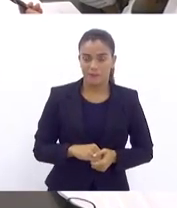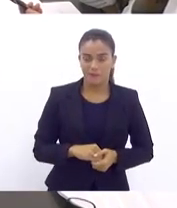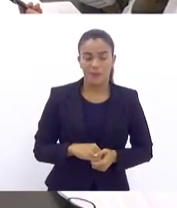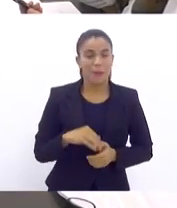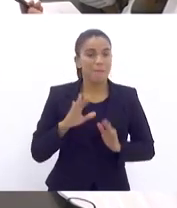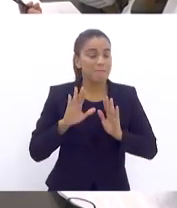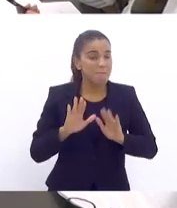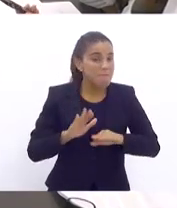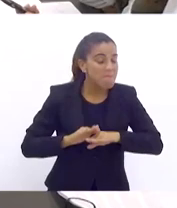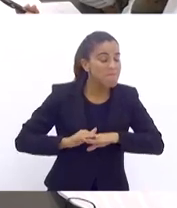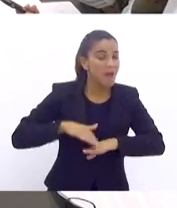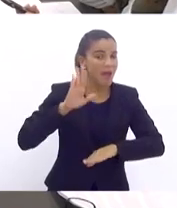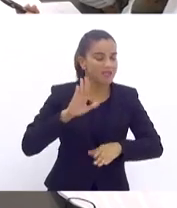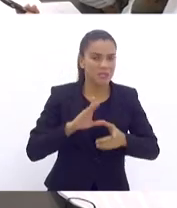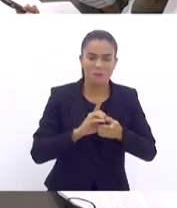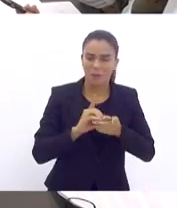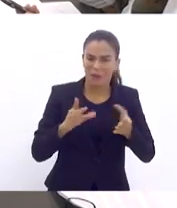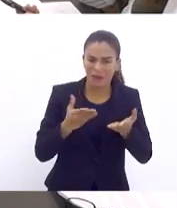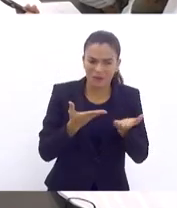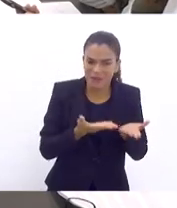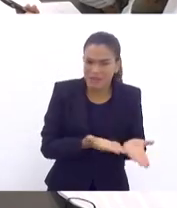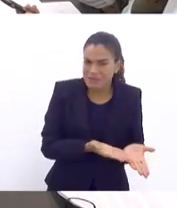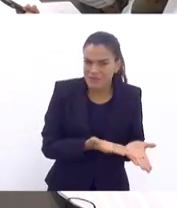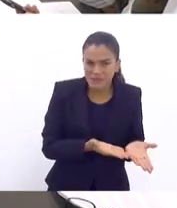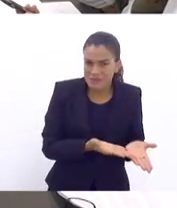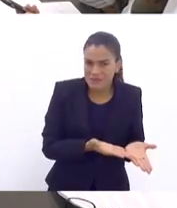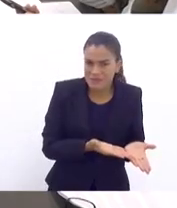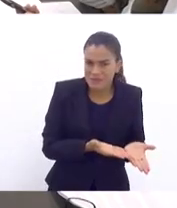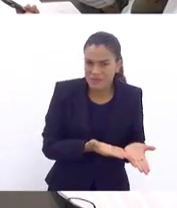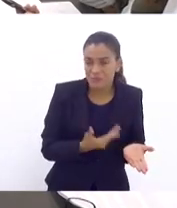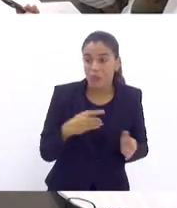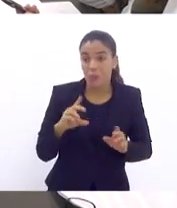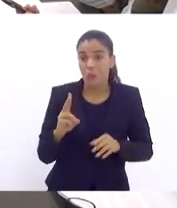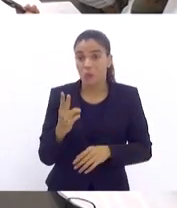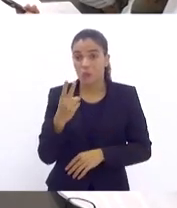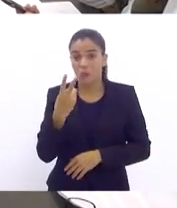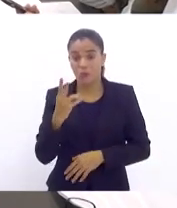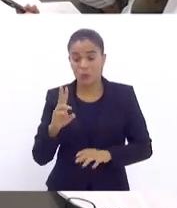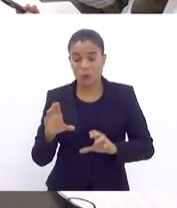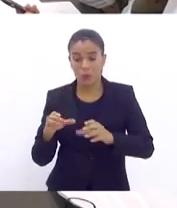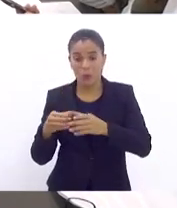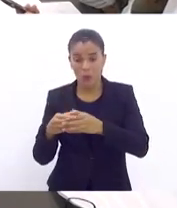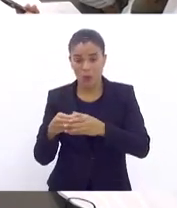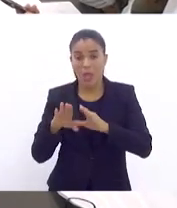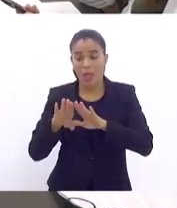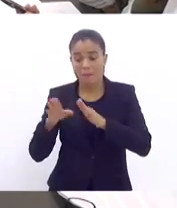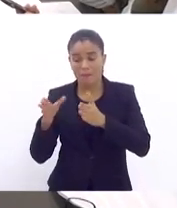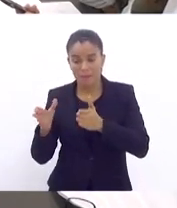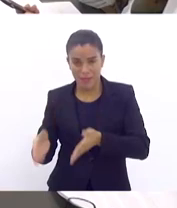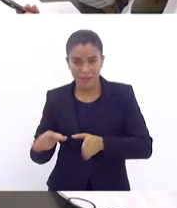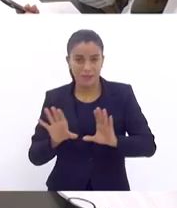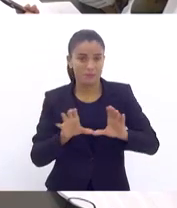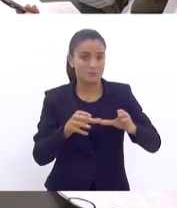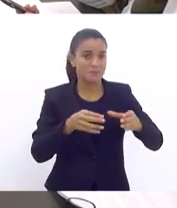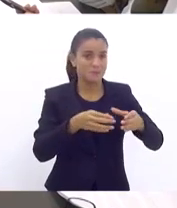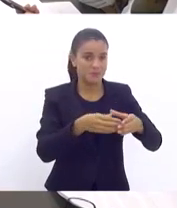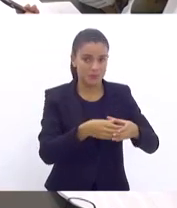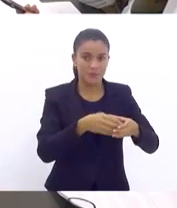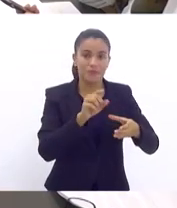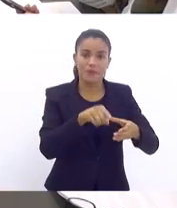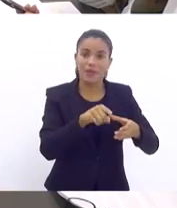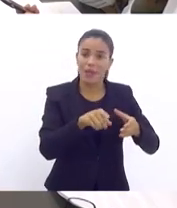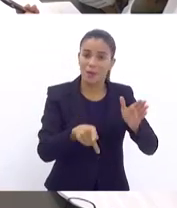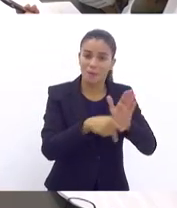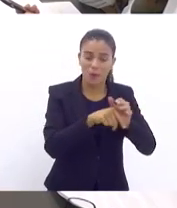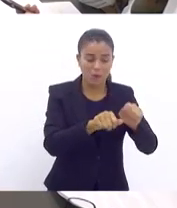mais democrático que isso os dois os dois órgãos colegiados máximos da casa que é a mesa e o e o